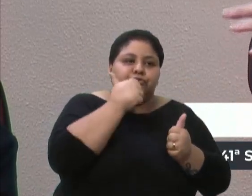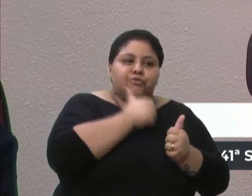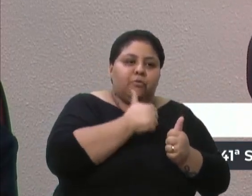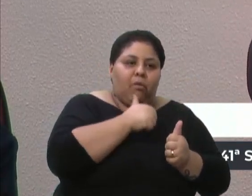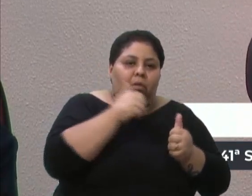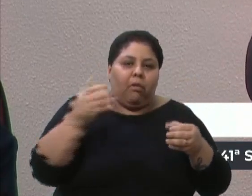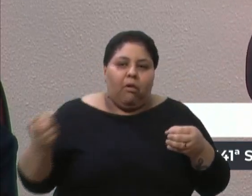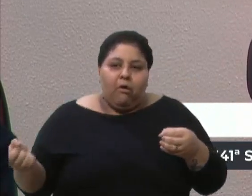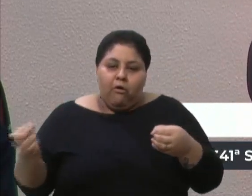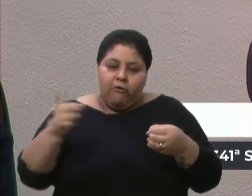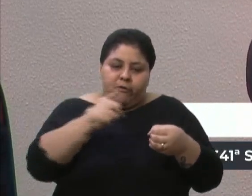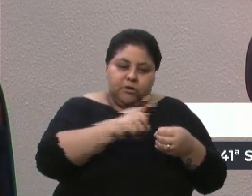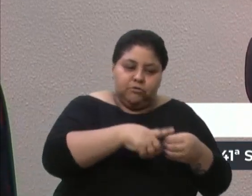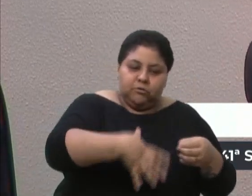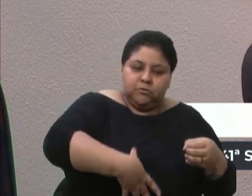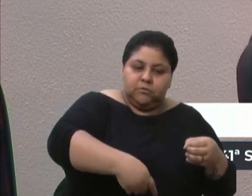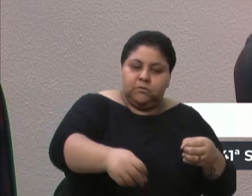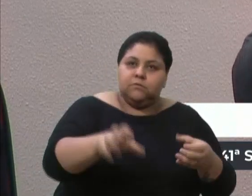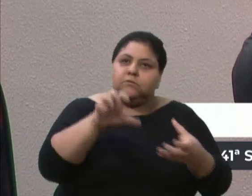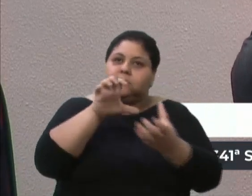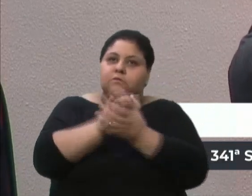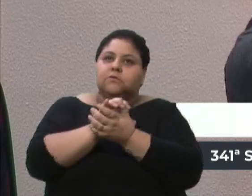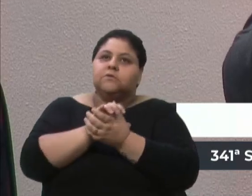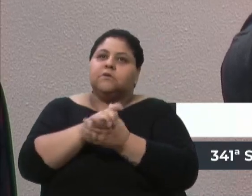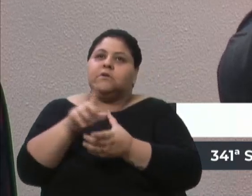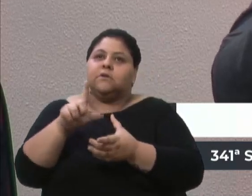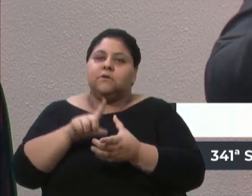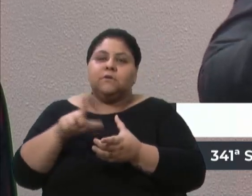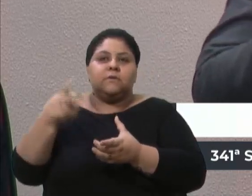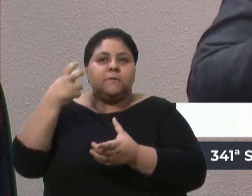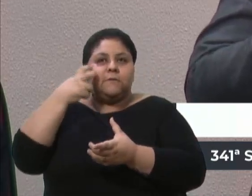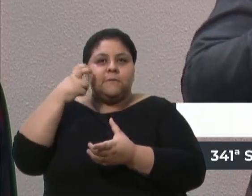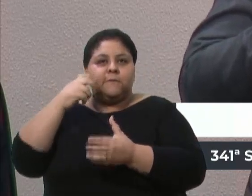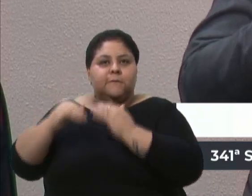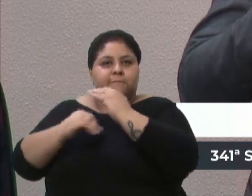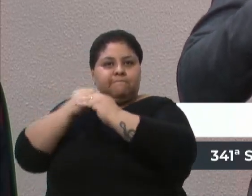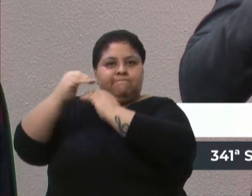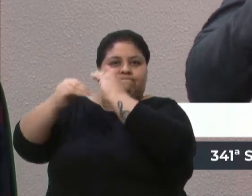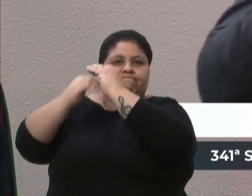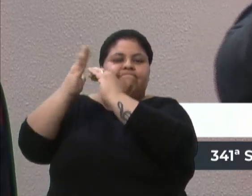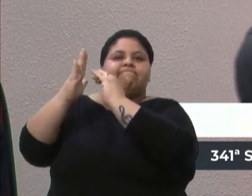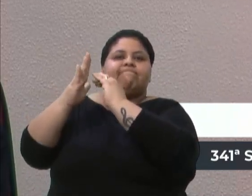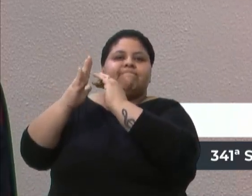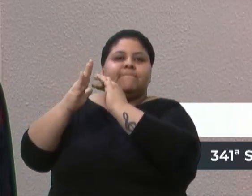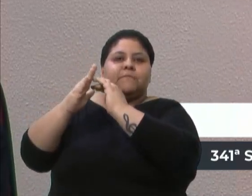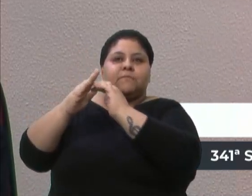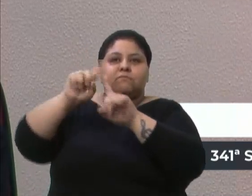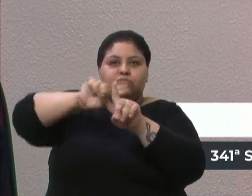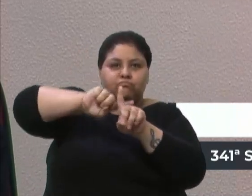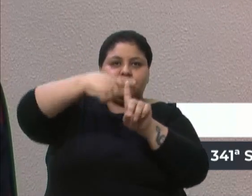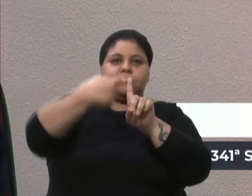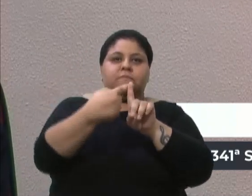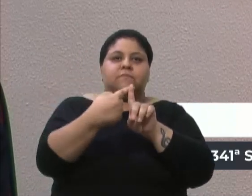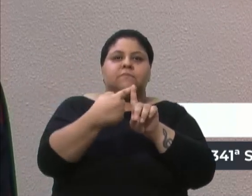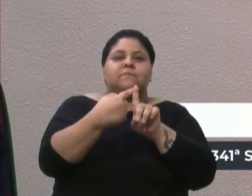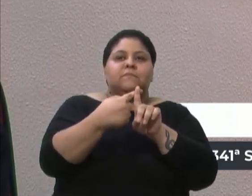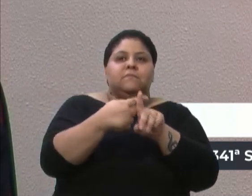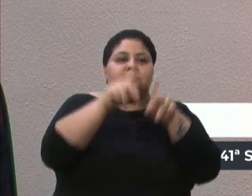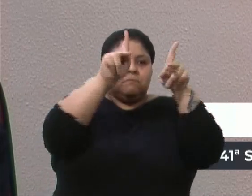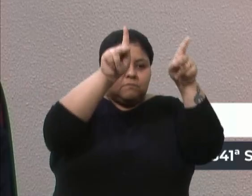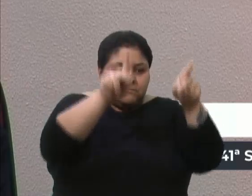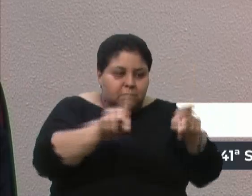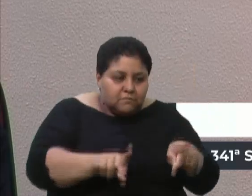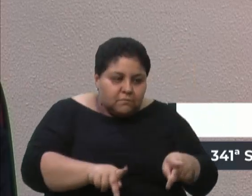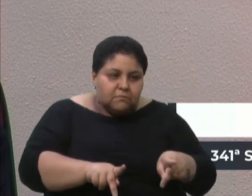se formando, graças a Deus, uma cultura e um envolvimento extremamente positivo para que as pessoas se